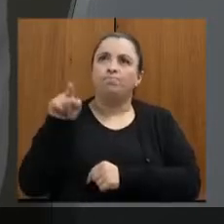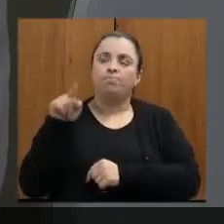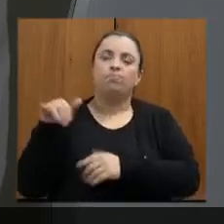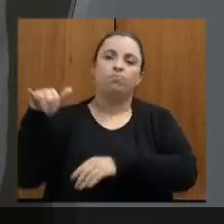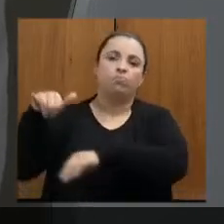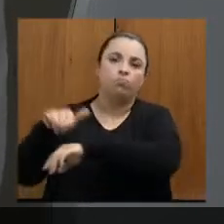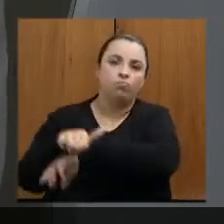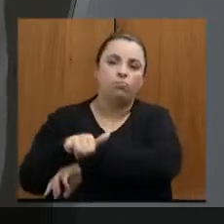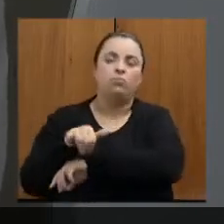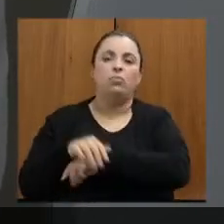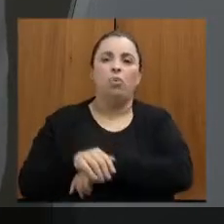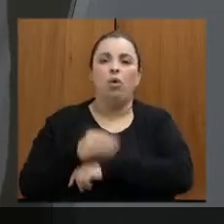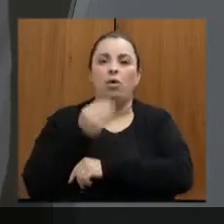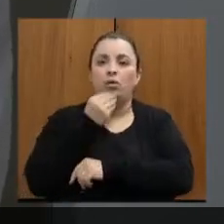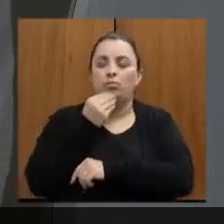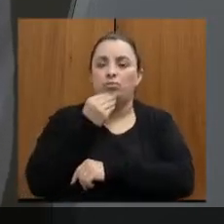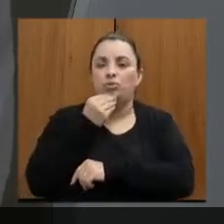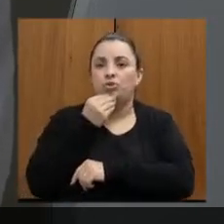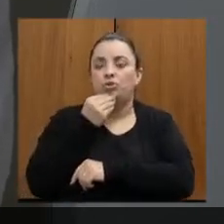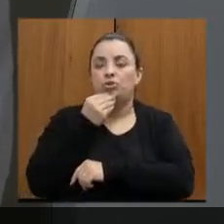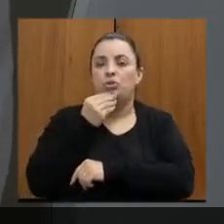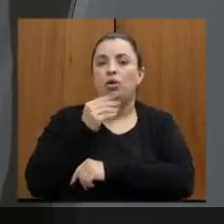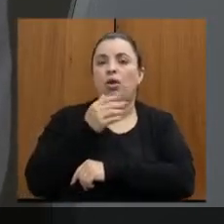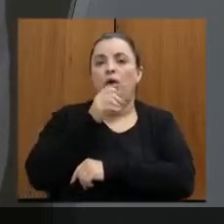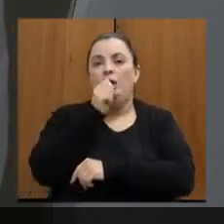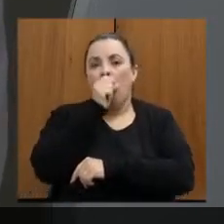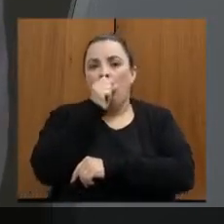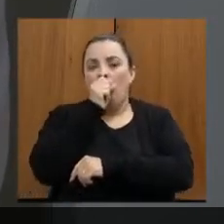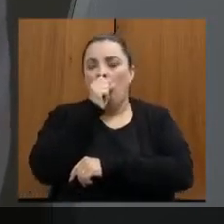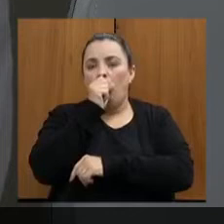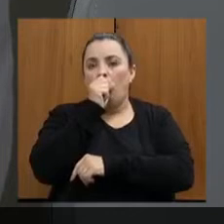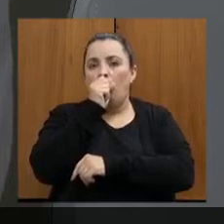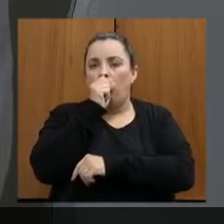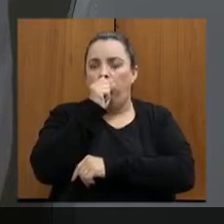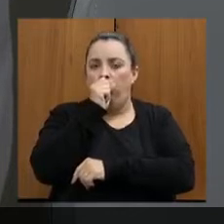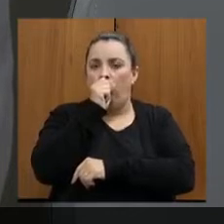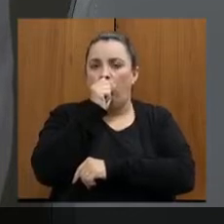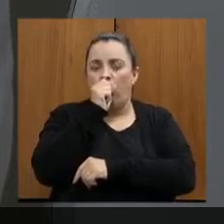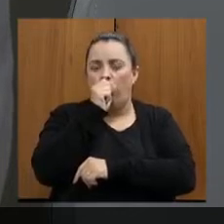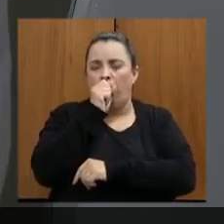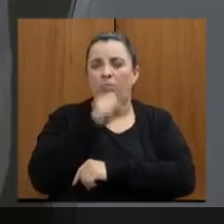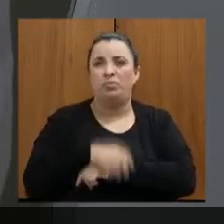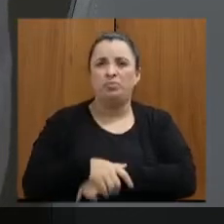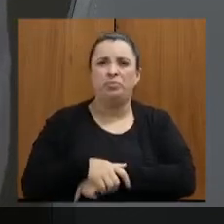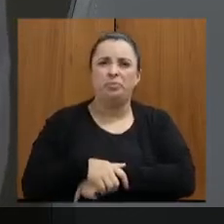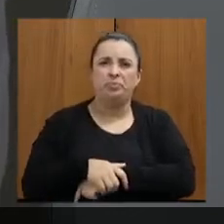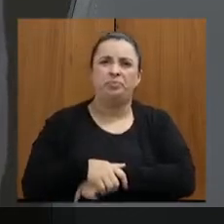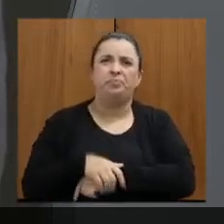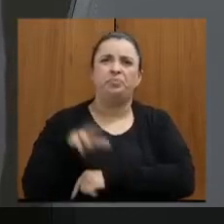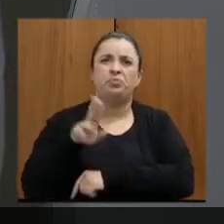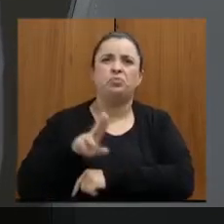poderia é subutilizado e que poderia ter que aquela área utilizada exclusiva um estudo